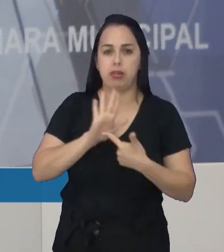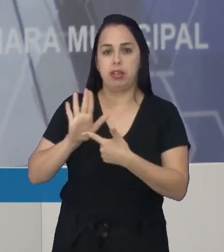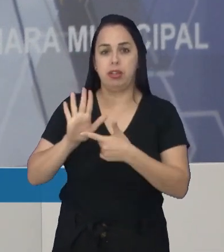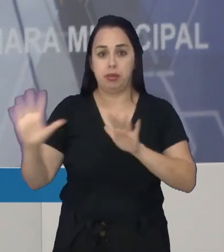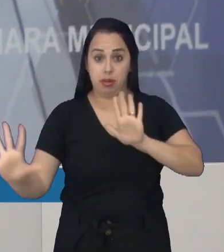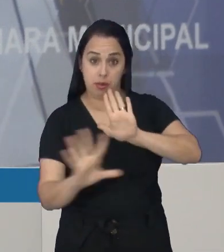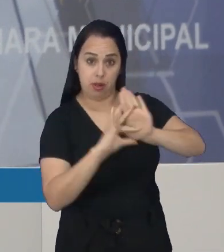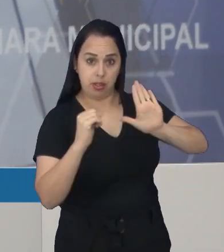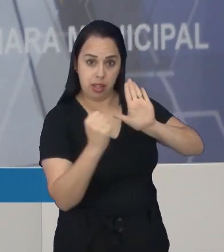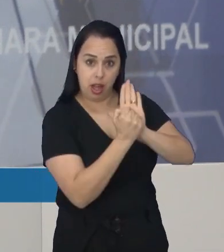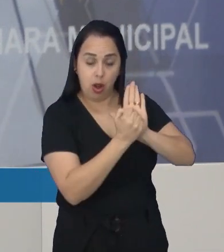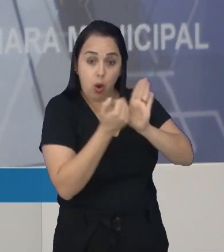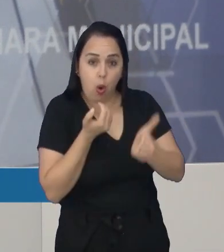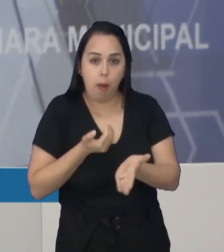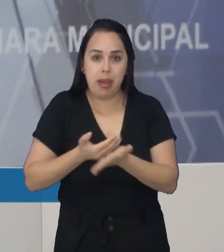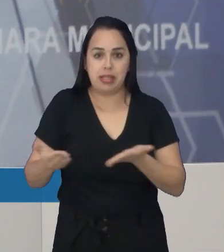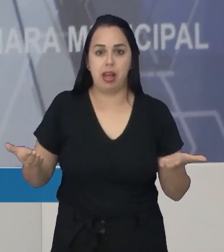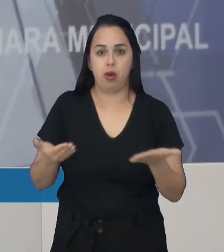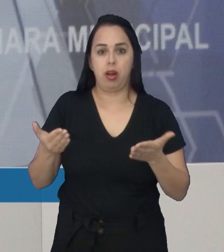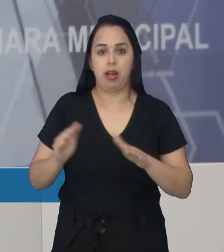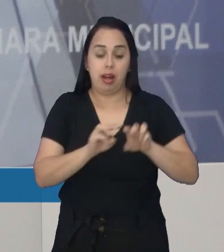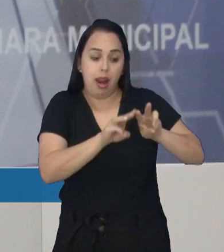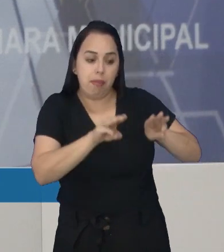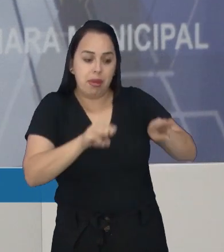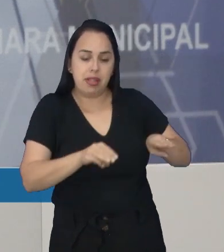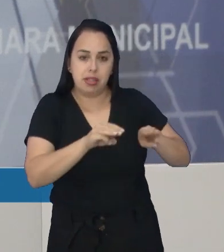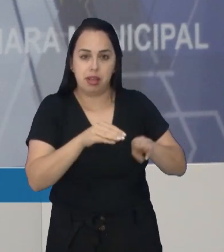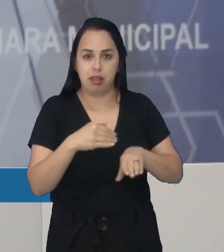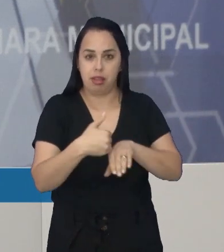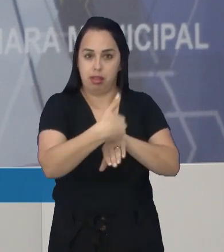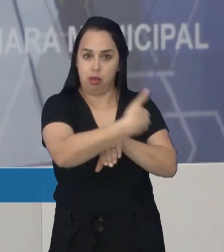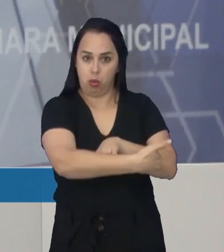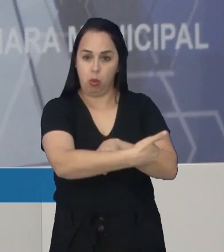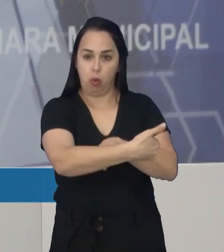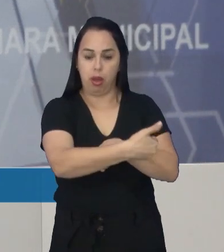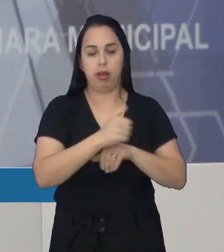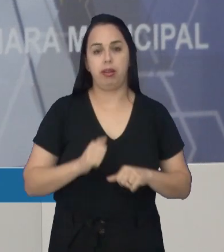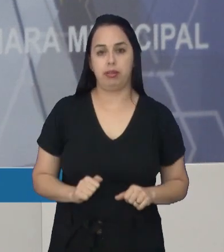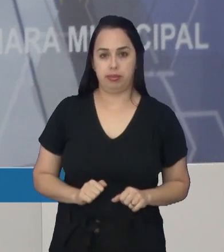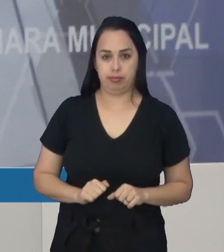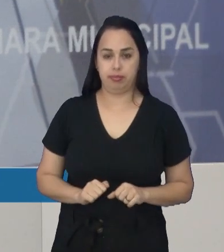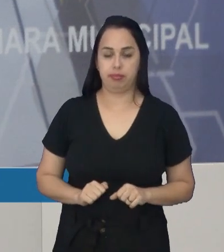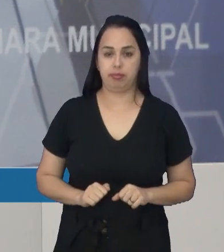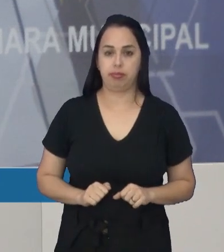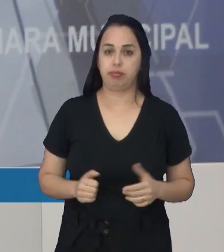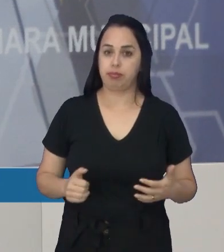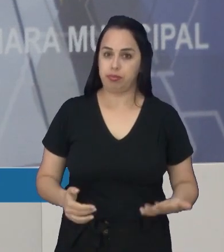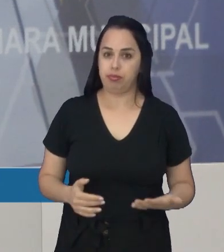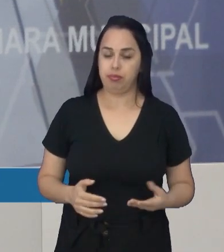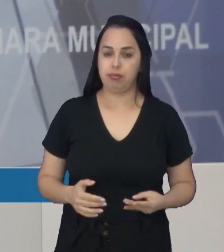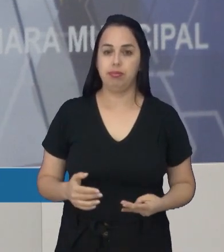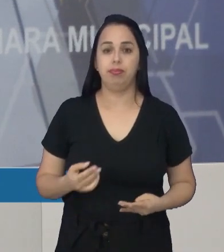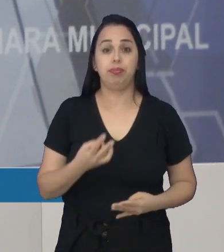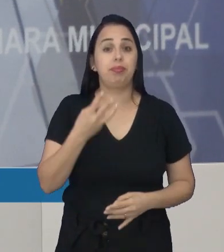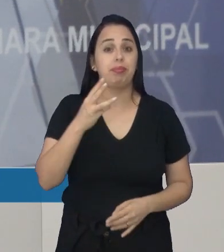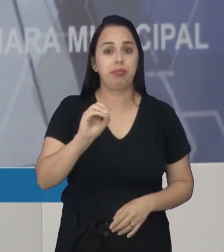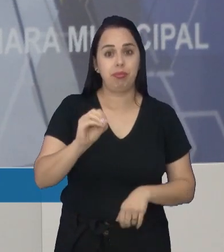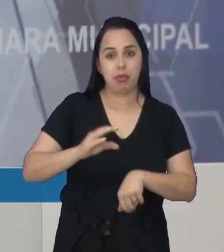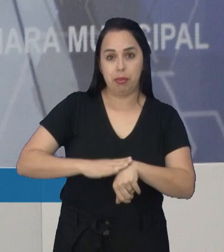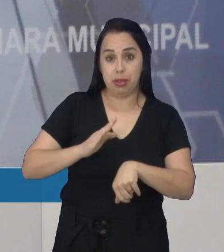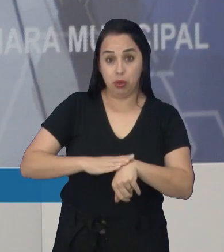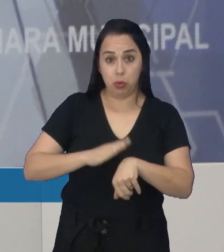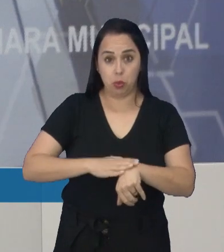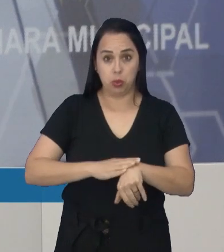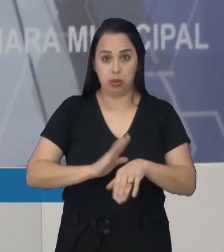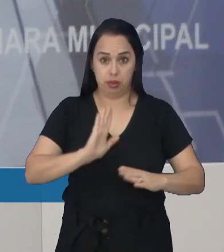a partir de agora na mesa que se encontra neste auditório ao lado da porta de entrada tendo para tanto 30 minutos